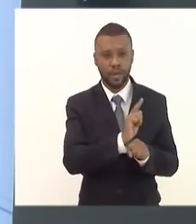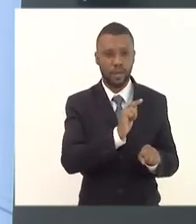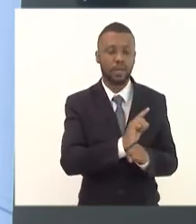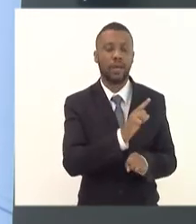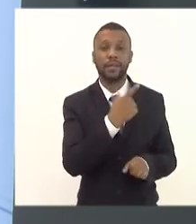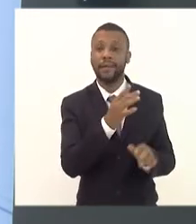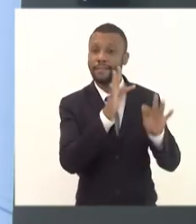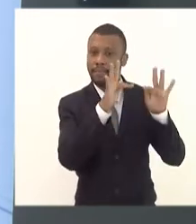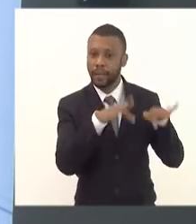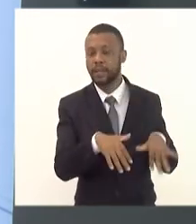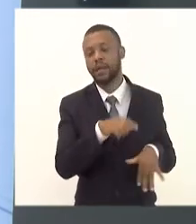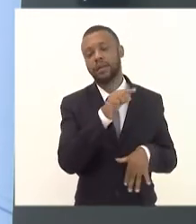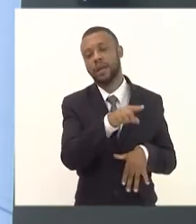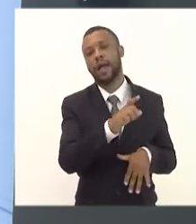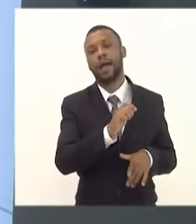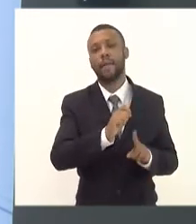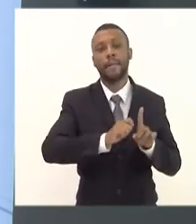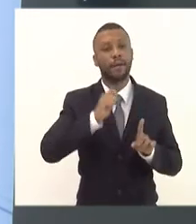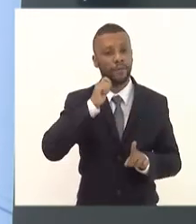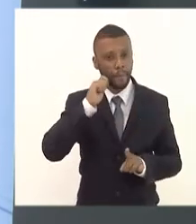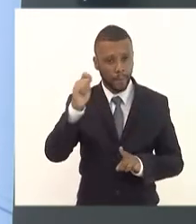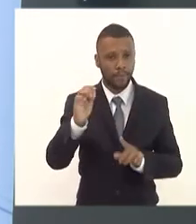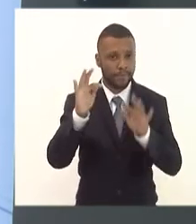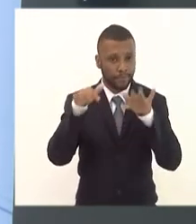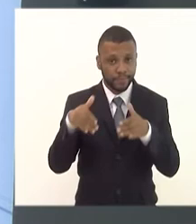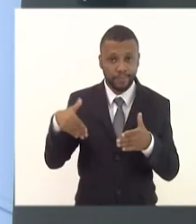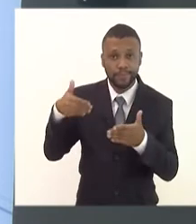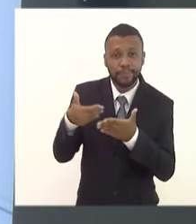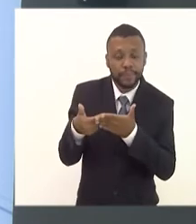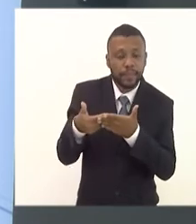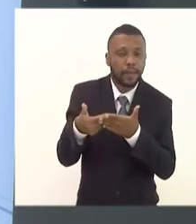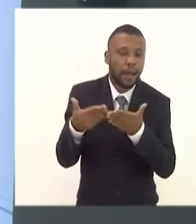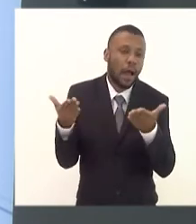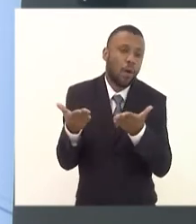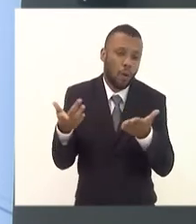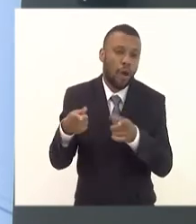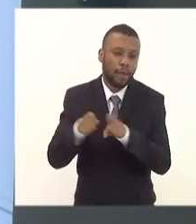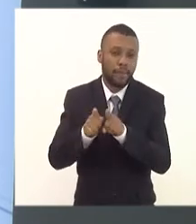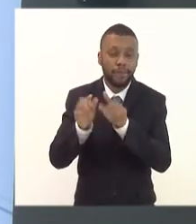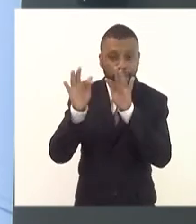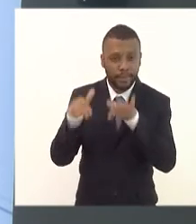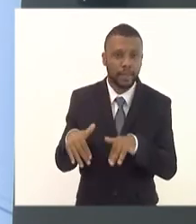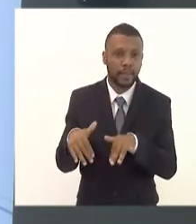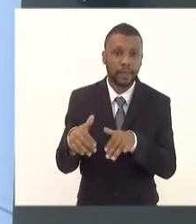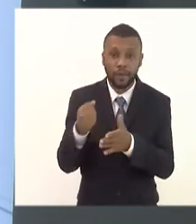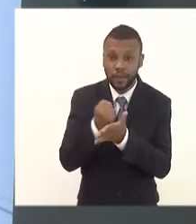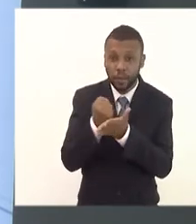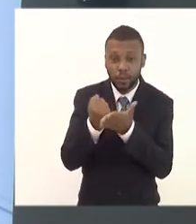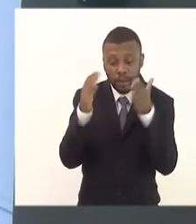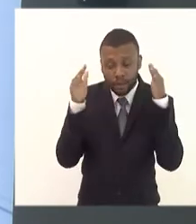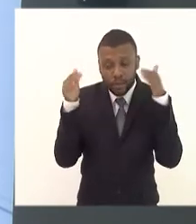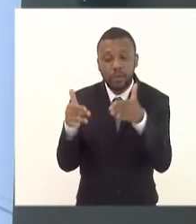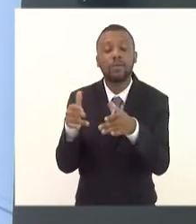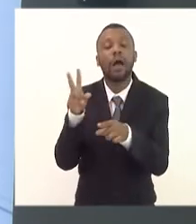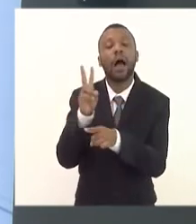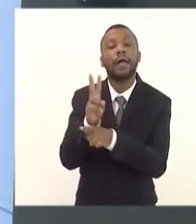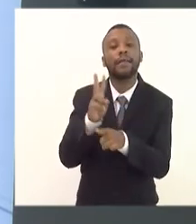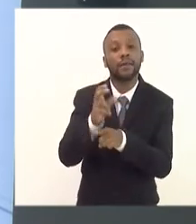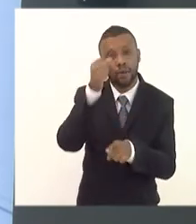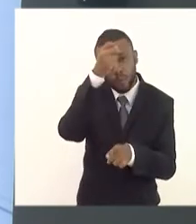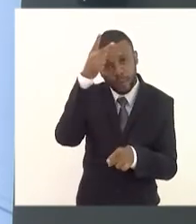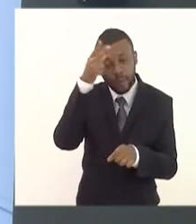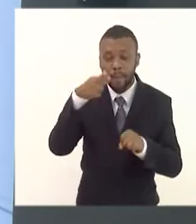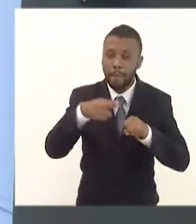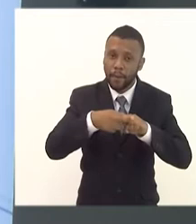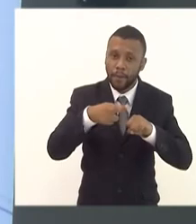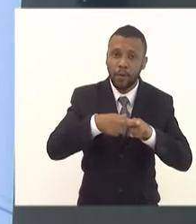esse processo de renovação também deve estar finalizando agora esse mês também. Então, esse contrato especificamente atende aos municípios de Belford Roxo,